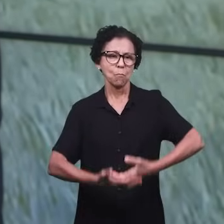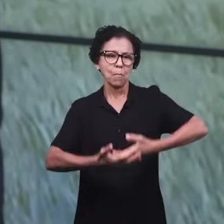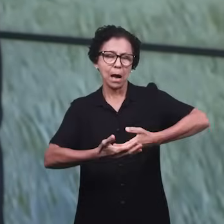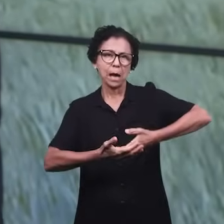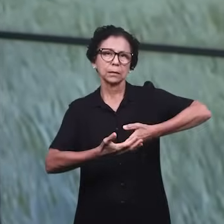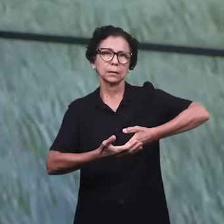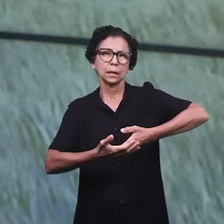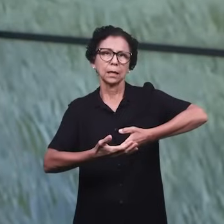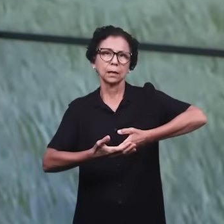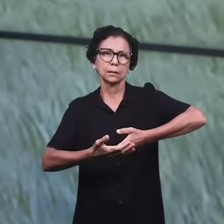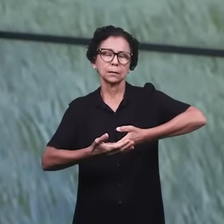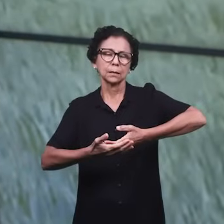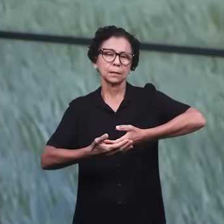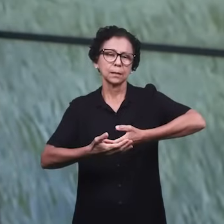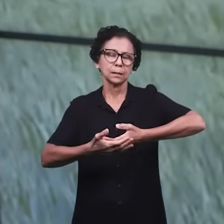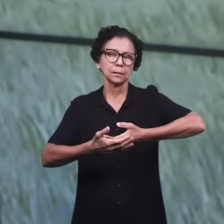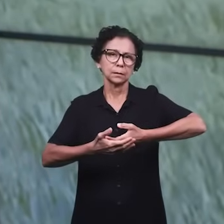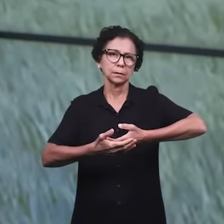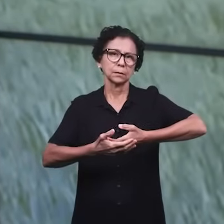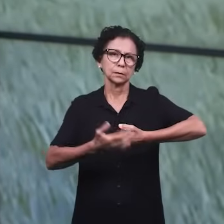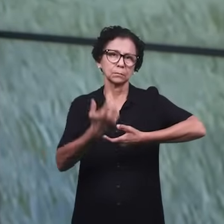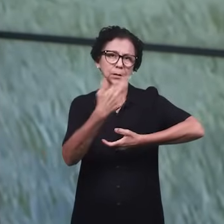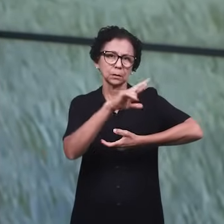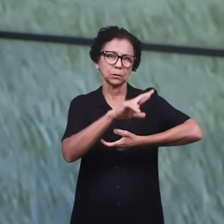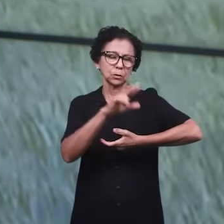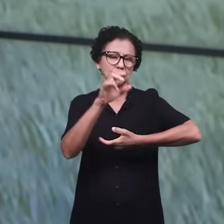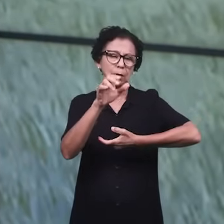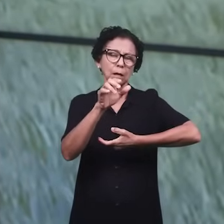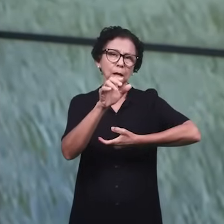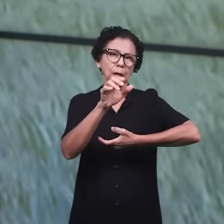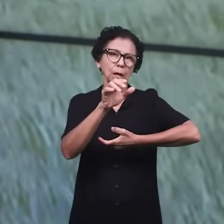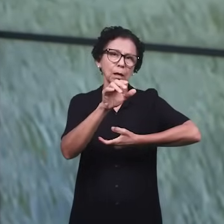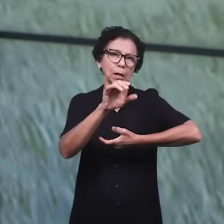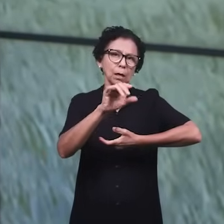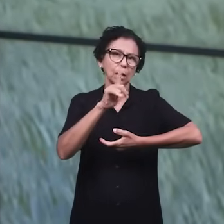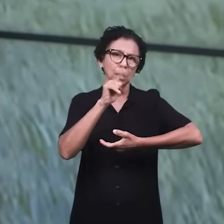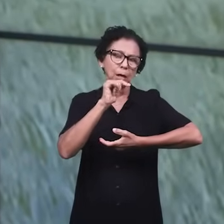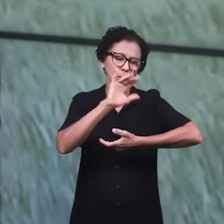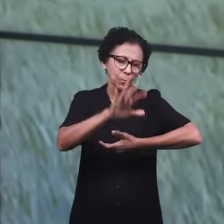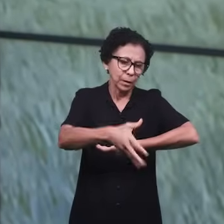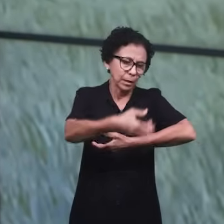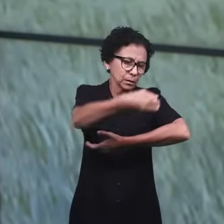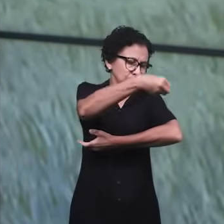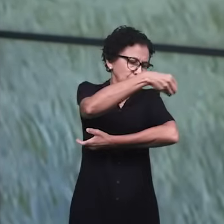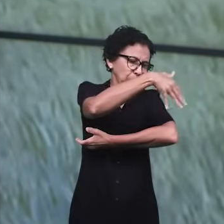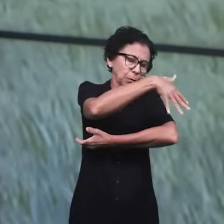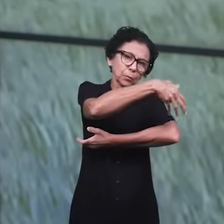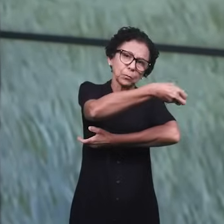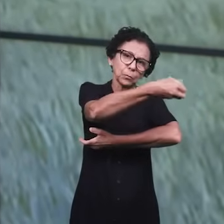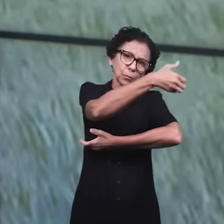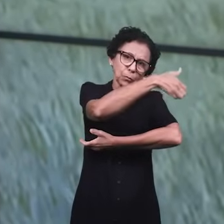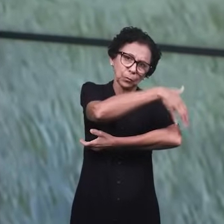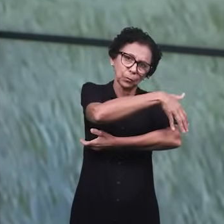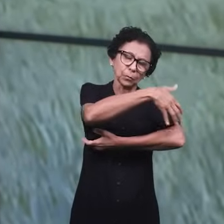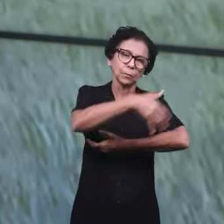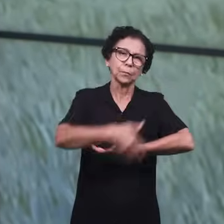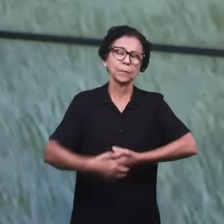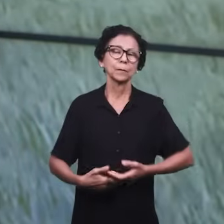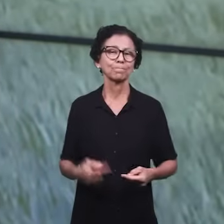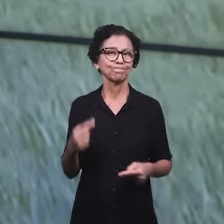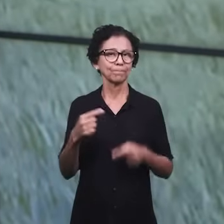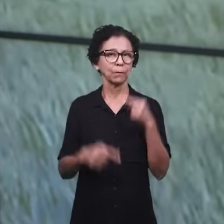crianças são batizadas então aí o melhor melhor a ser feito nesse momento é é se voltar pra palavra